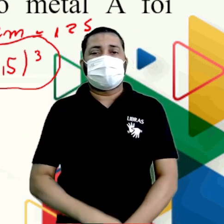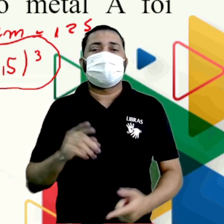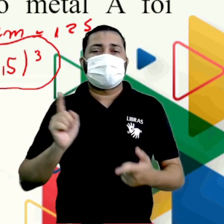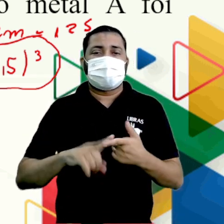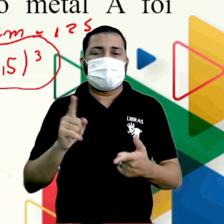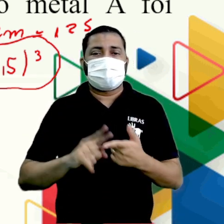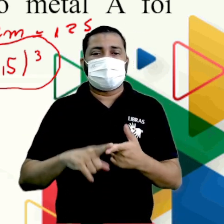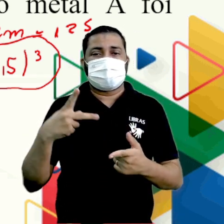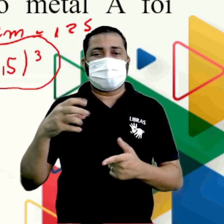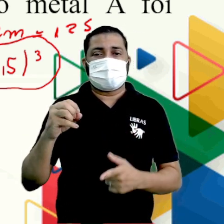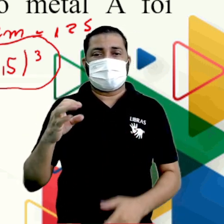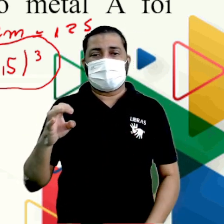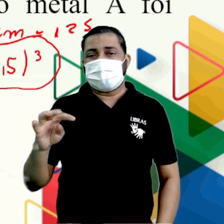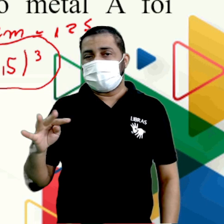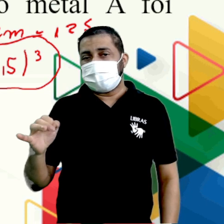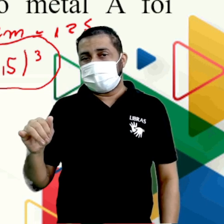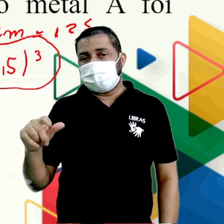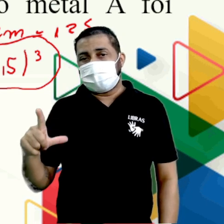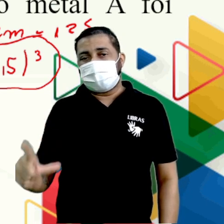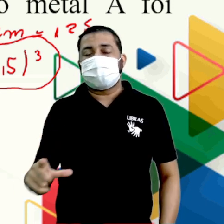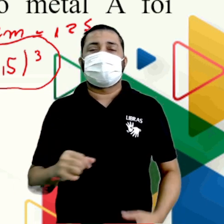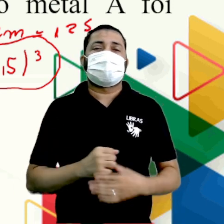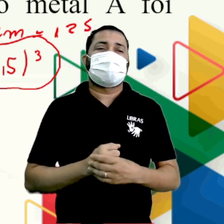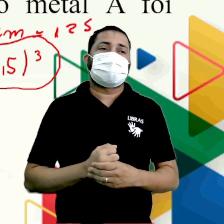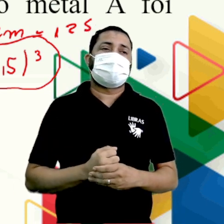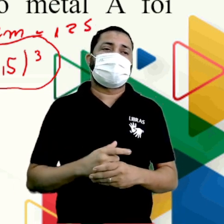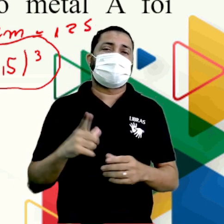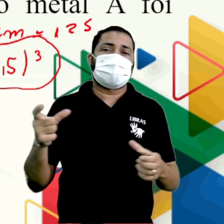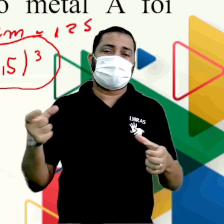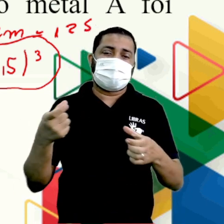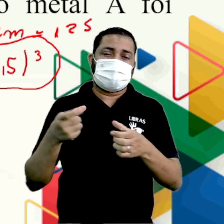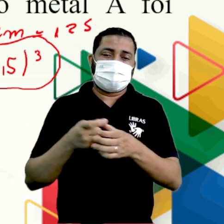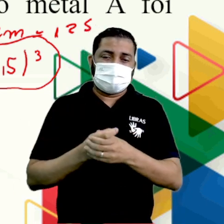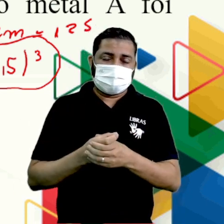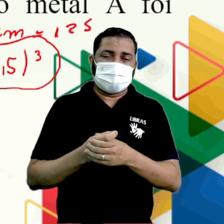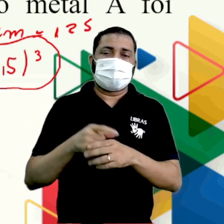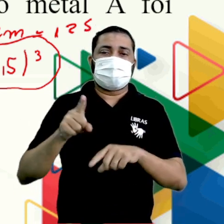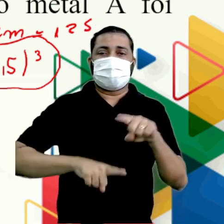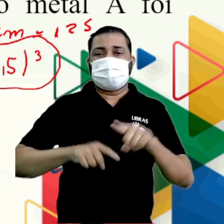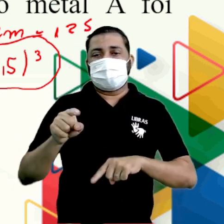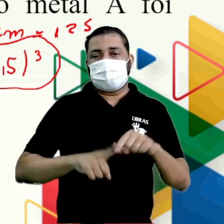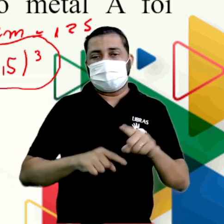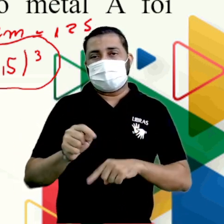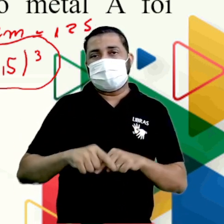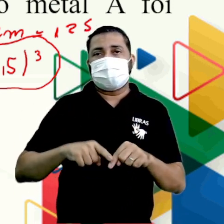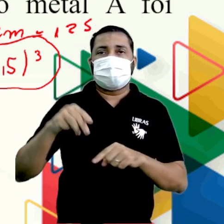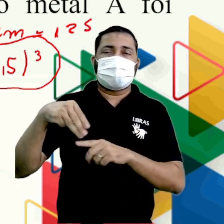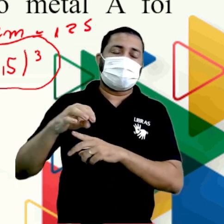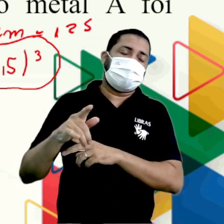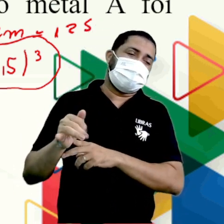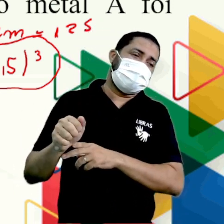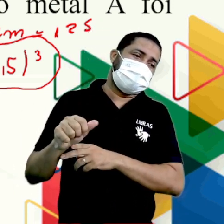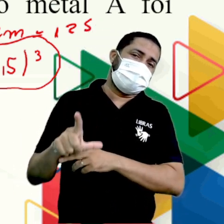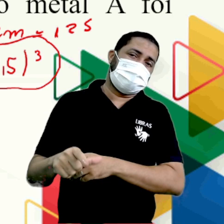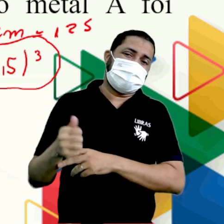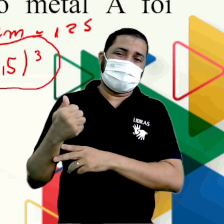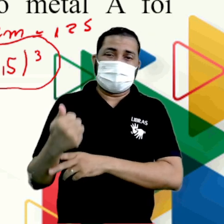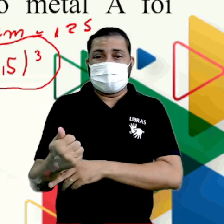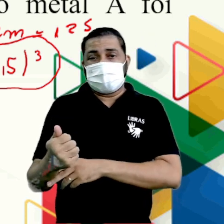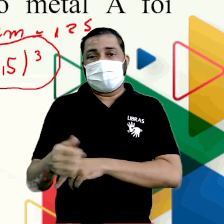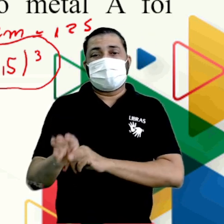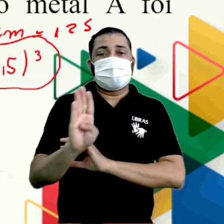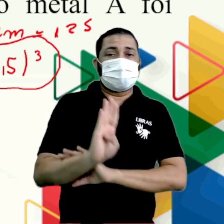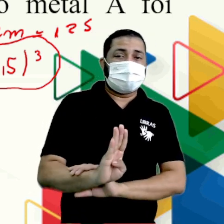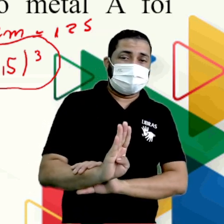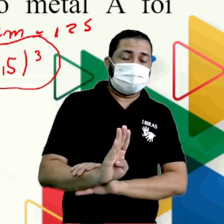os potenciais, né? Os potenciais de redução do material do metal A e do metal B. Ambos